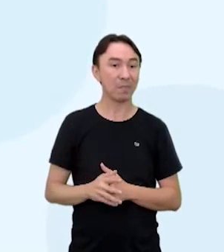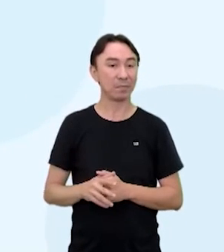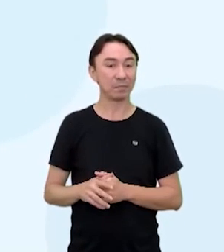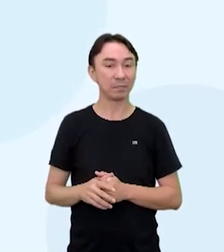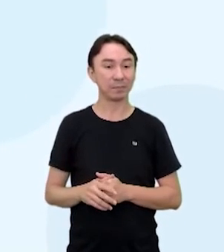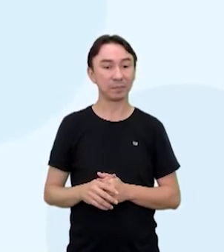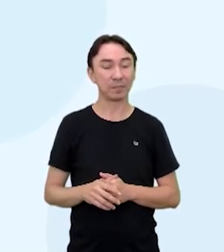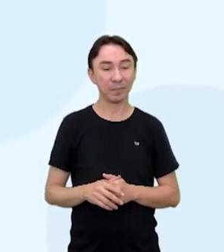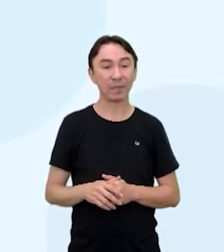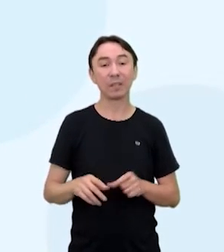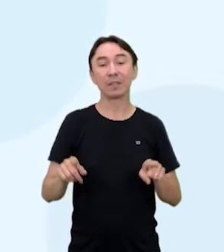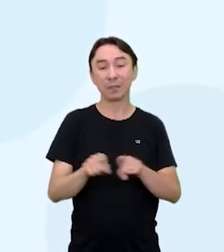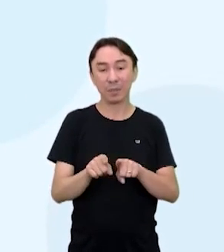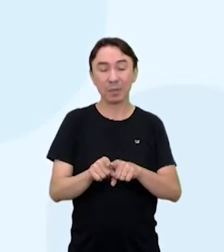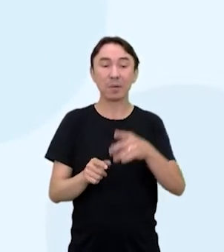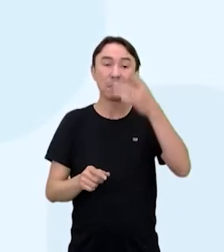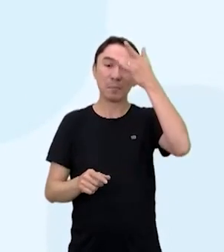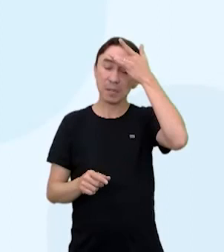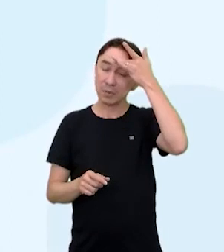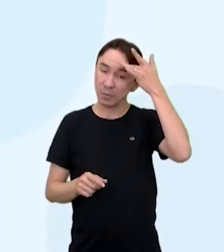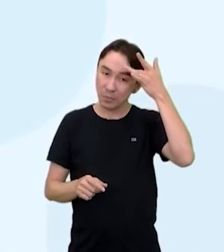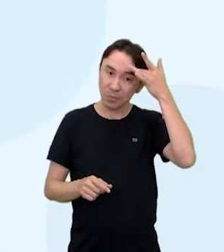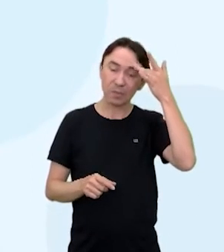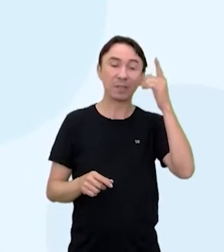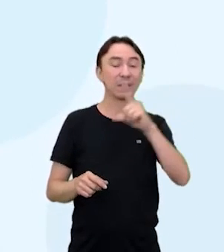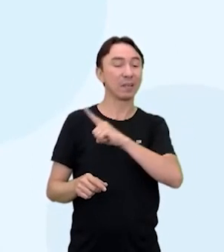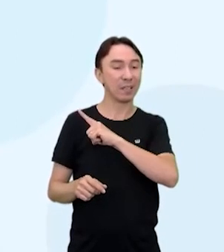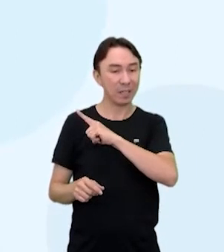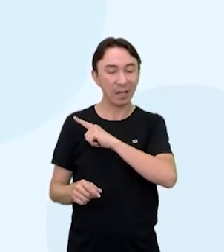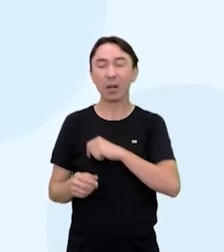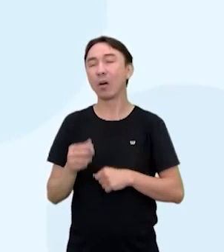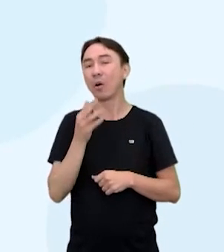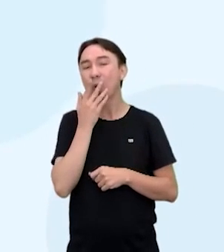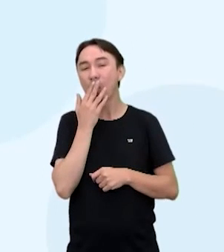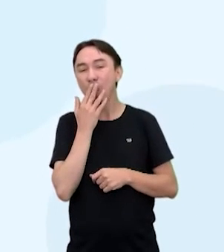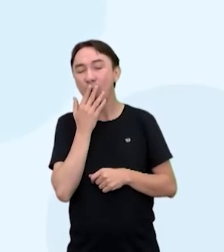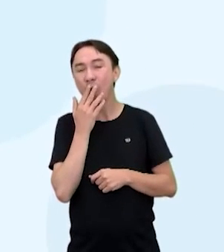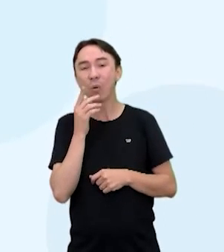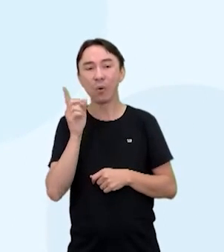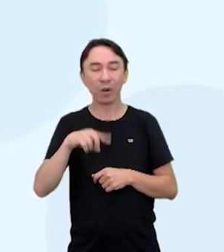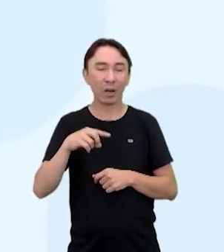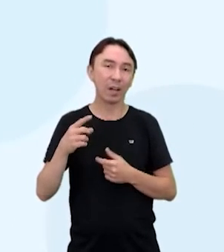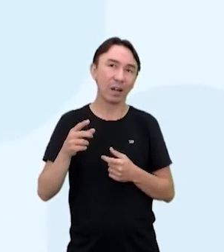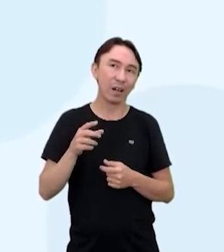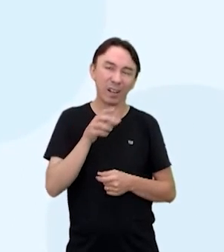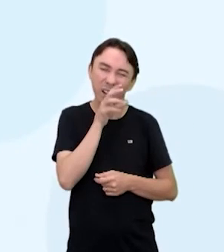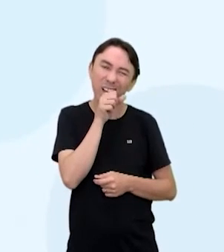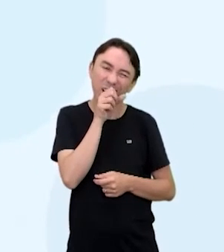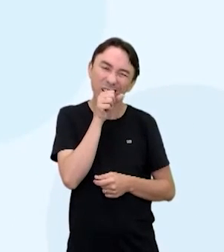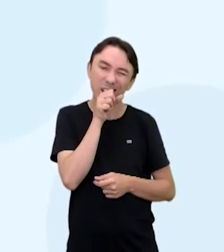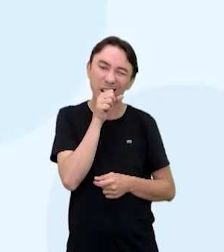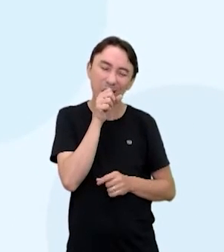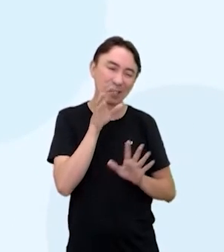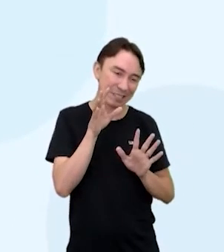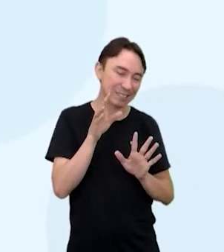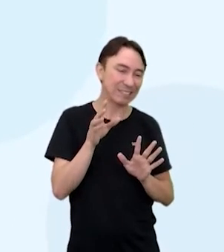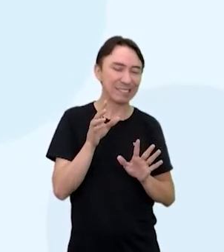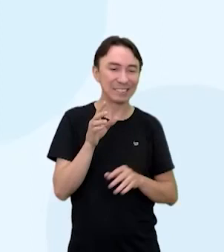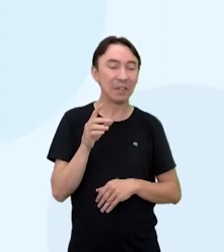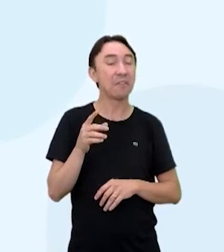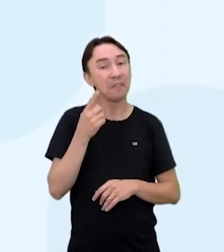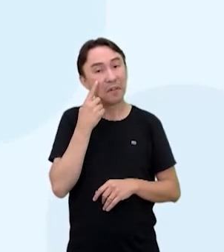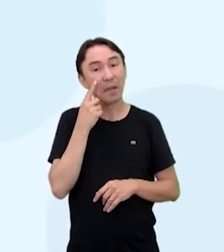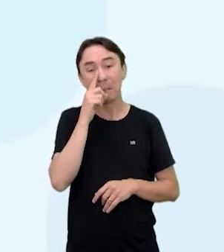E as pessoas numa cor complementar que eu não tenho aqui, seria um laranja. Eu vou usar esse amarelo que está mais próximo aqui do